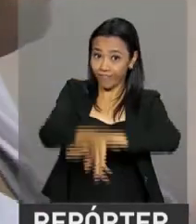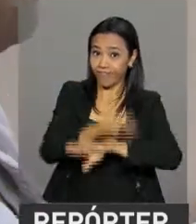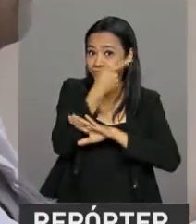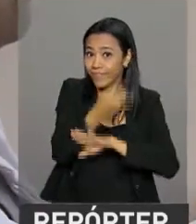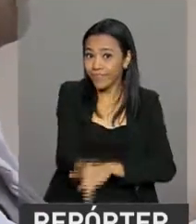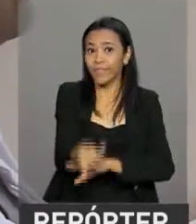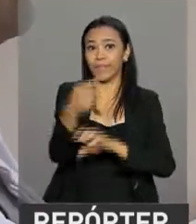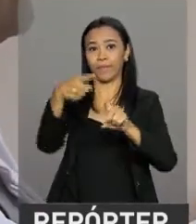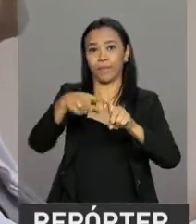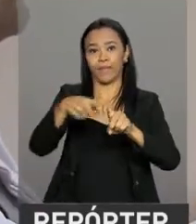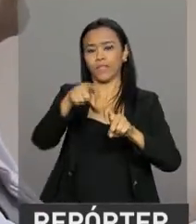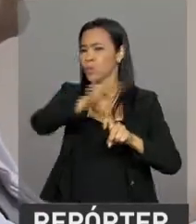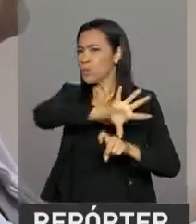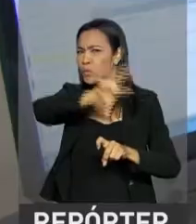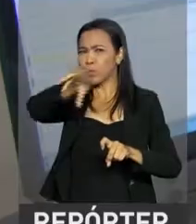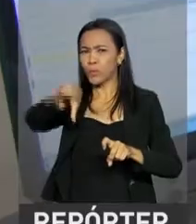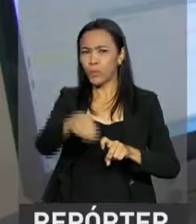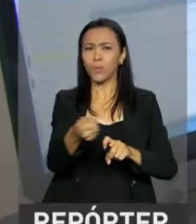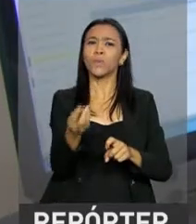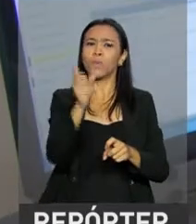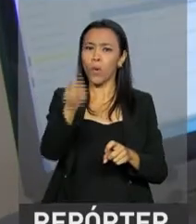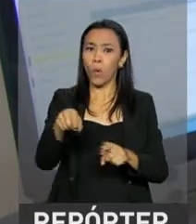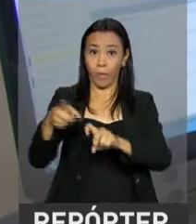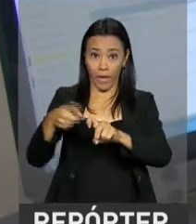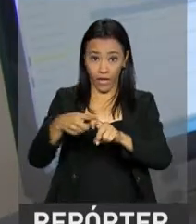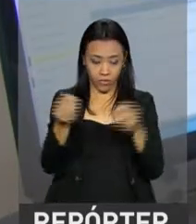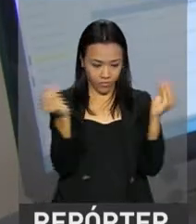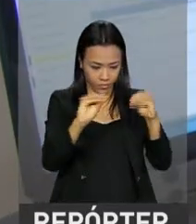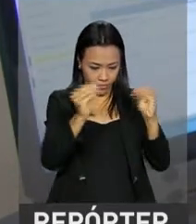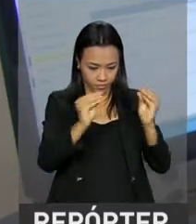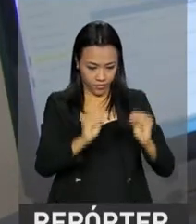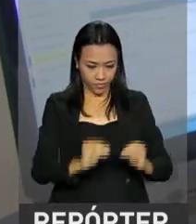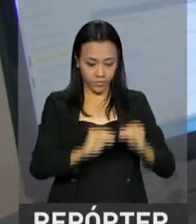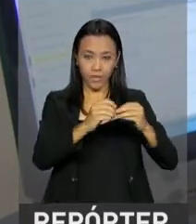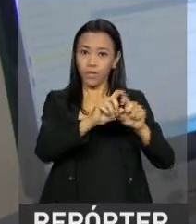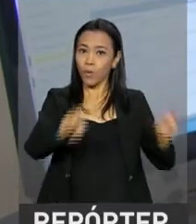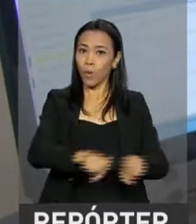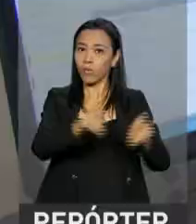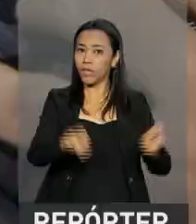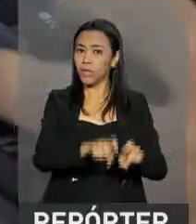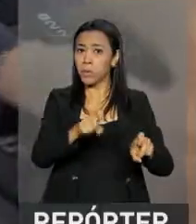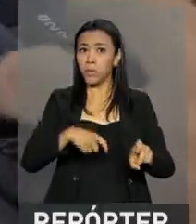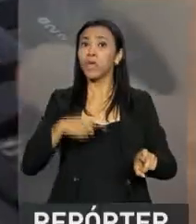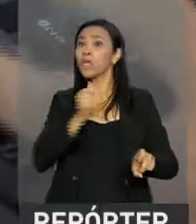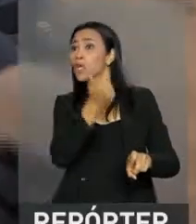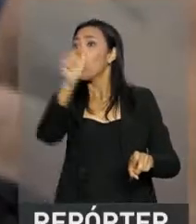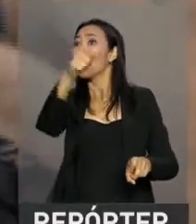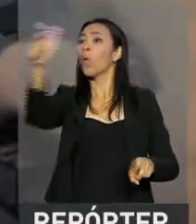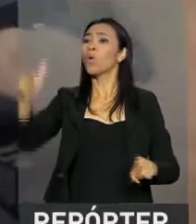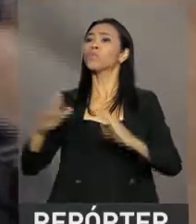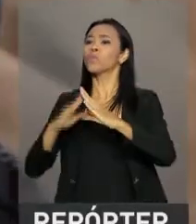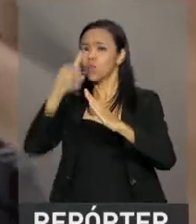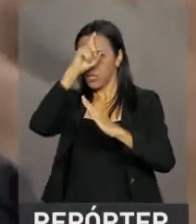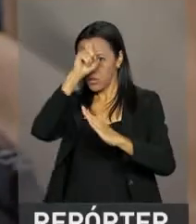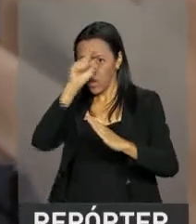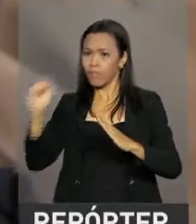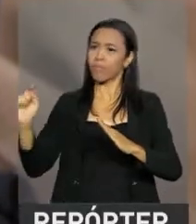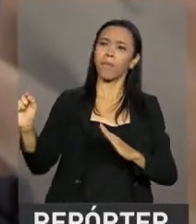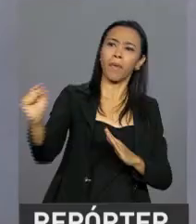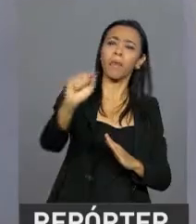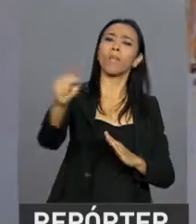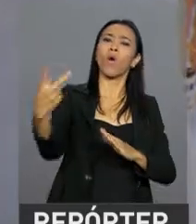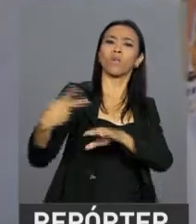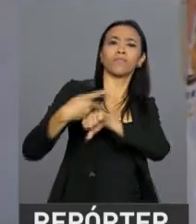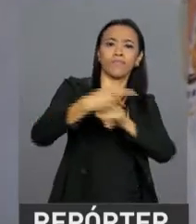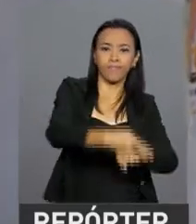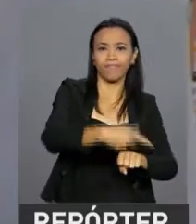da pequena são registrados pelo médico do computador e podem ser consultados em outras unidades de saúde isso